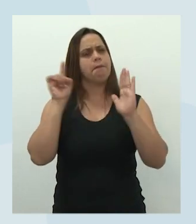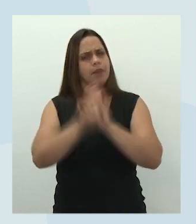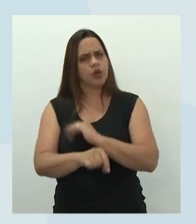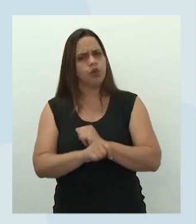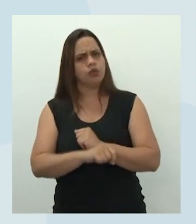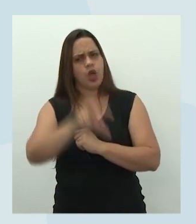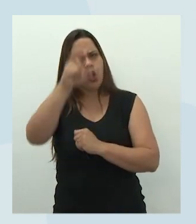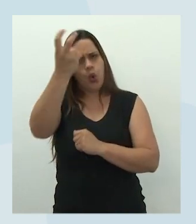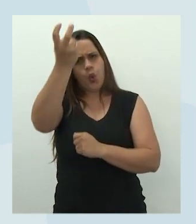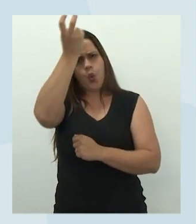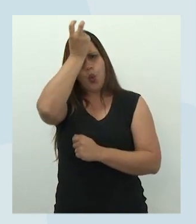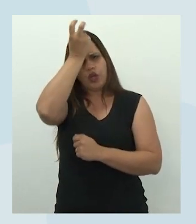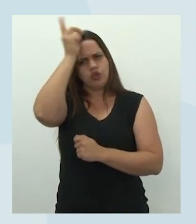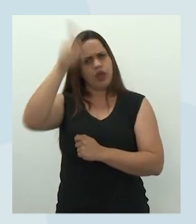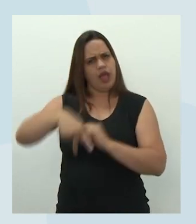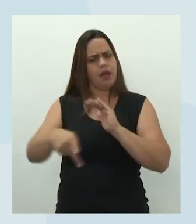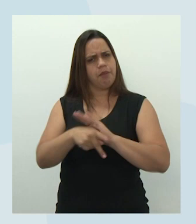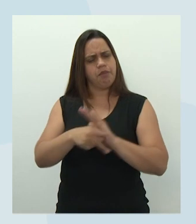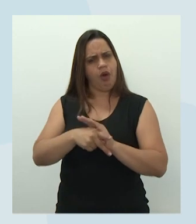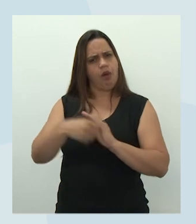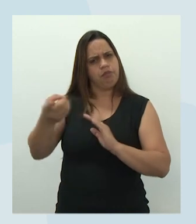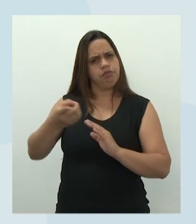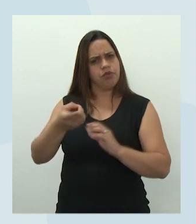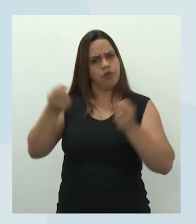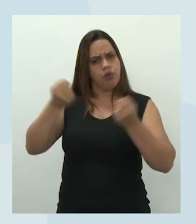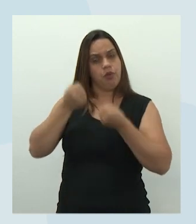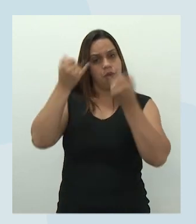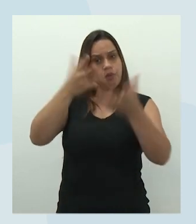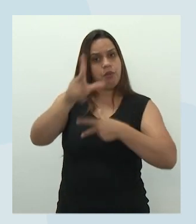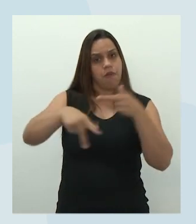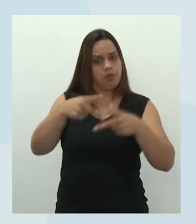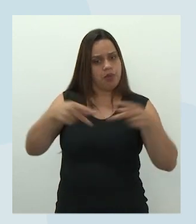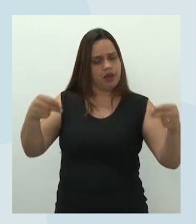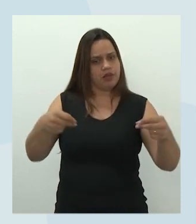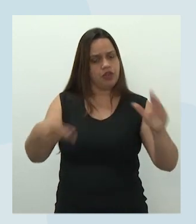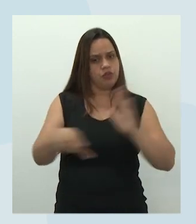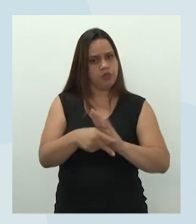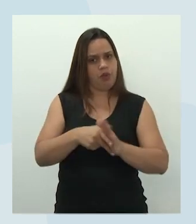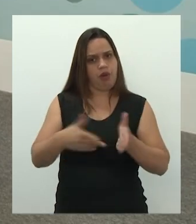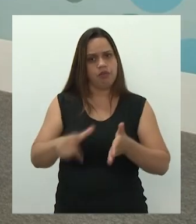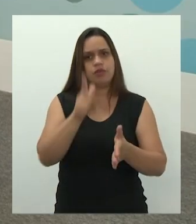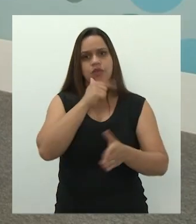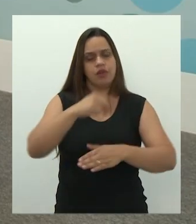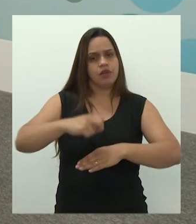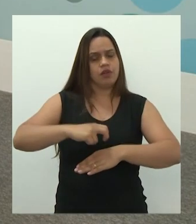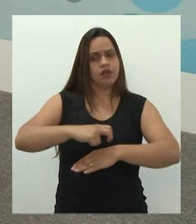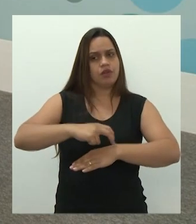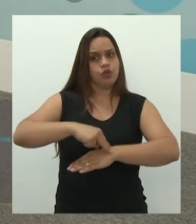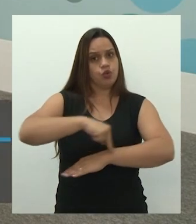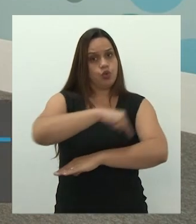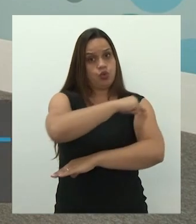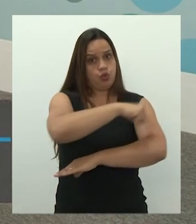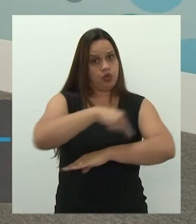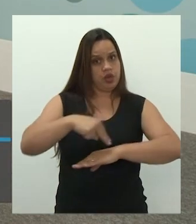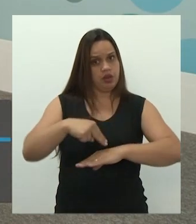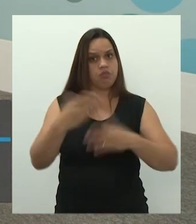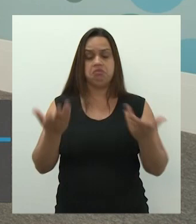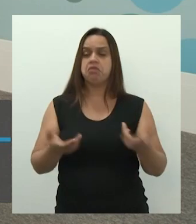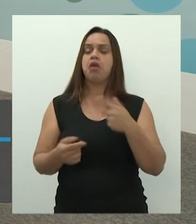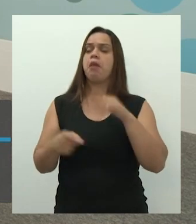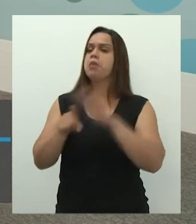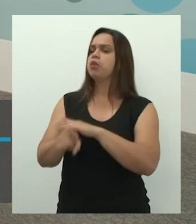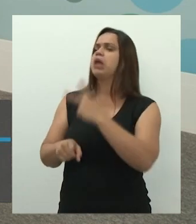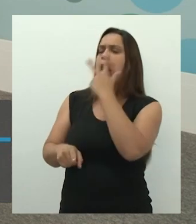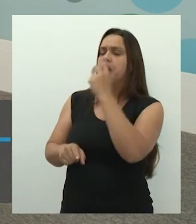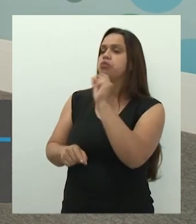Egito é uma dádiva do Nilo? Professora Janaína, o que você acha? Olha, depois de toda essa